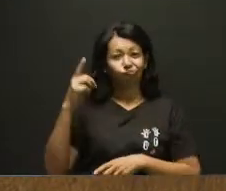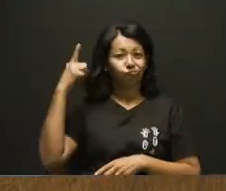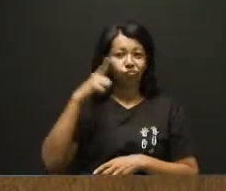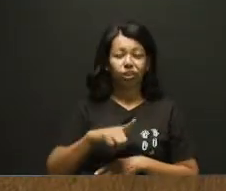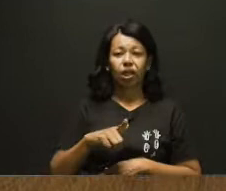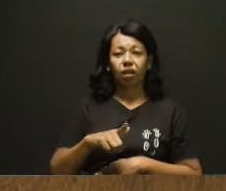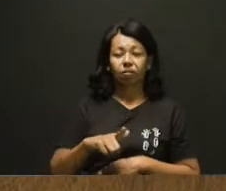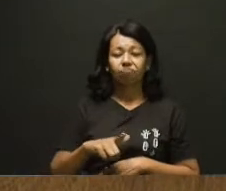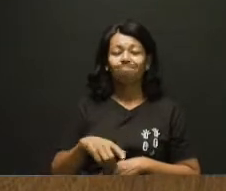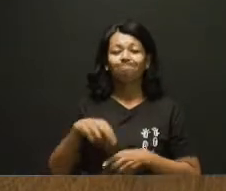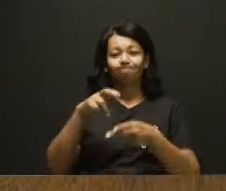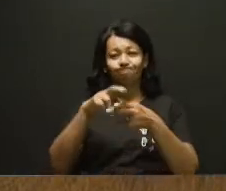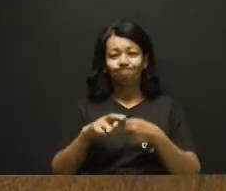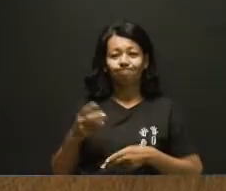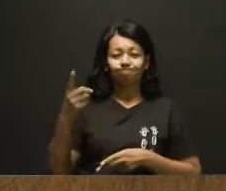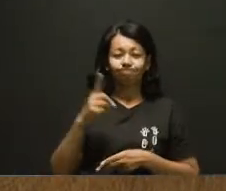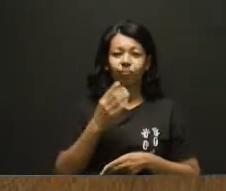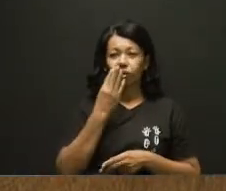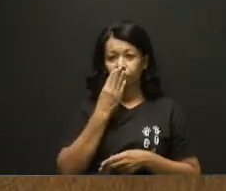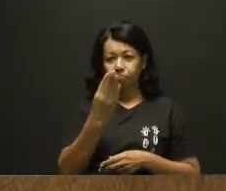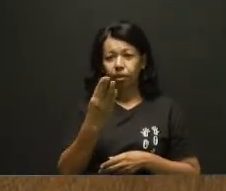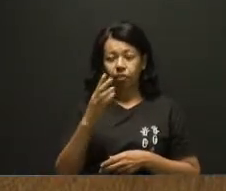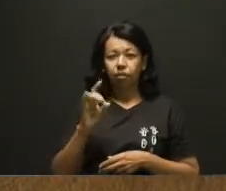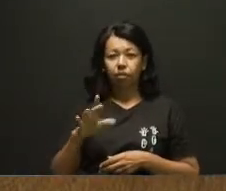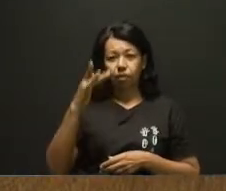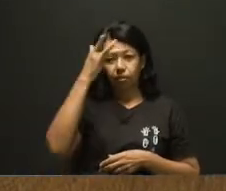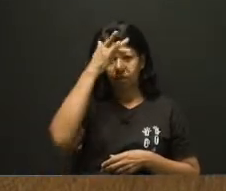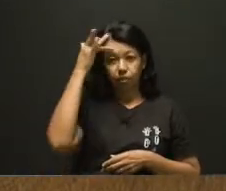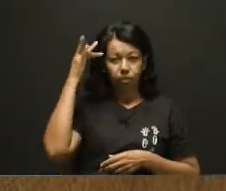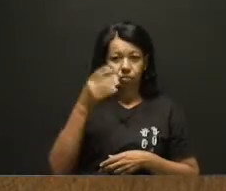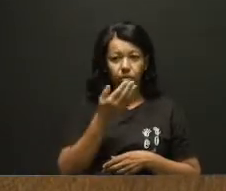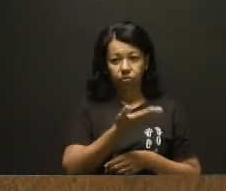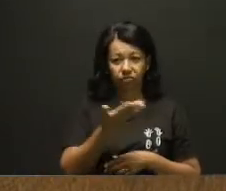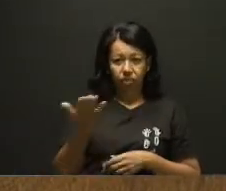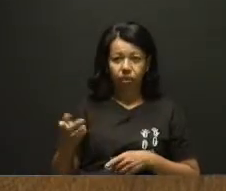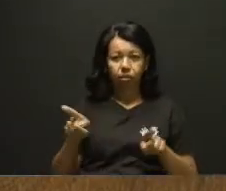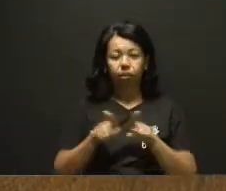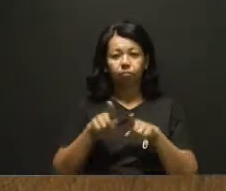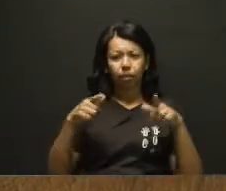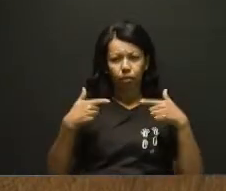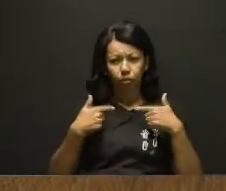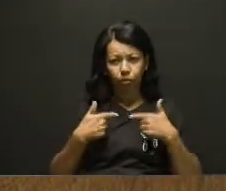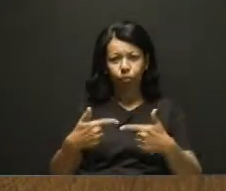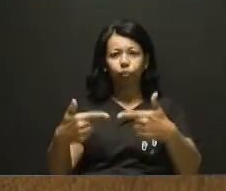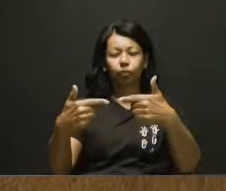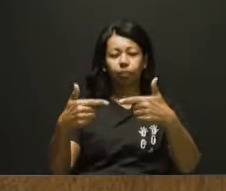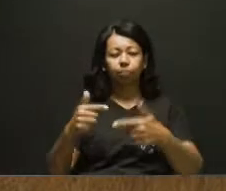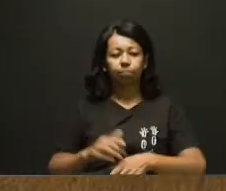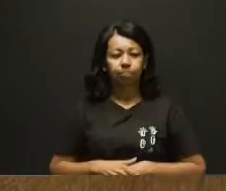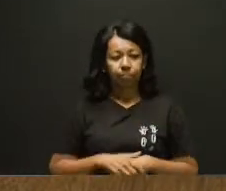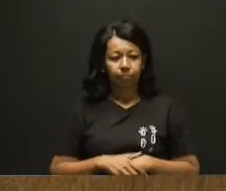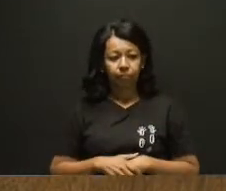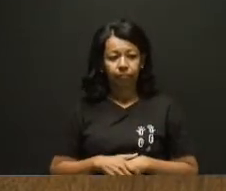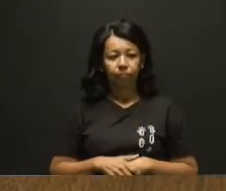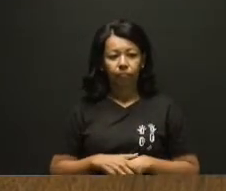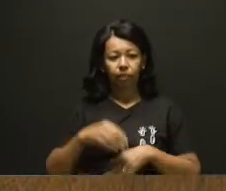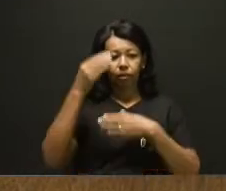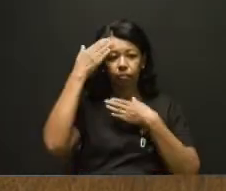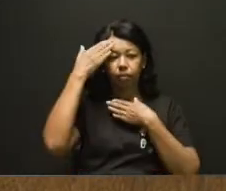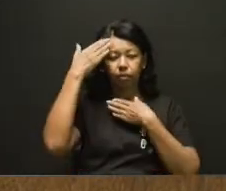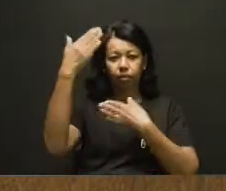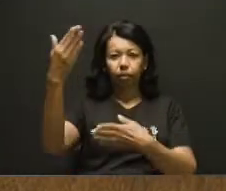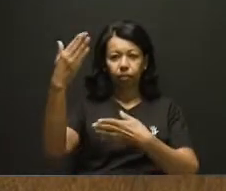minha indignação e eu peço que cada um de vocês também lutem obrigado